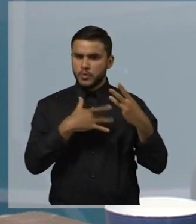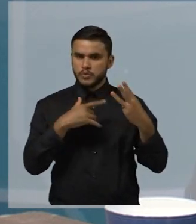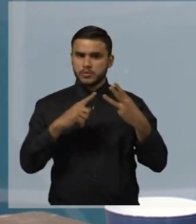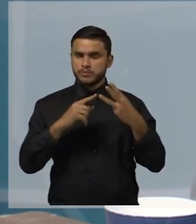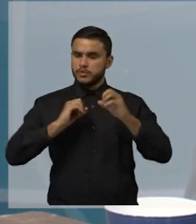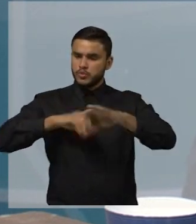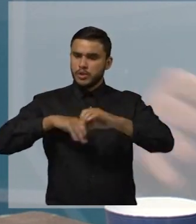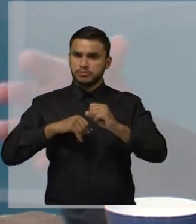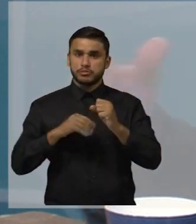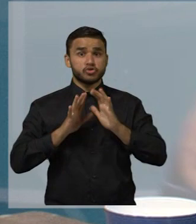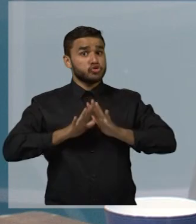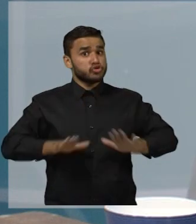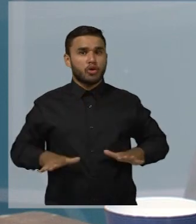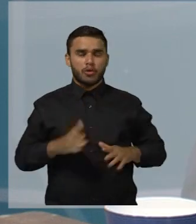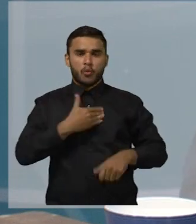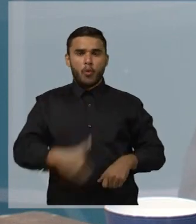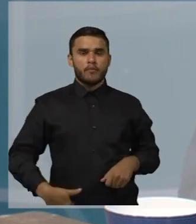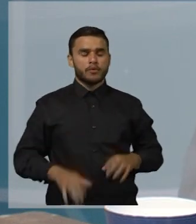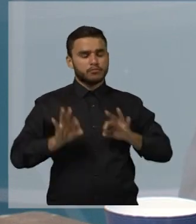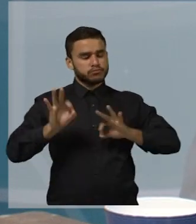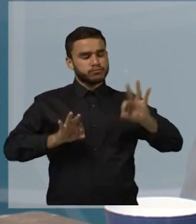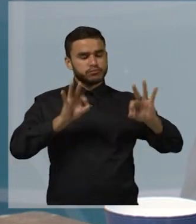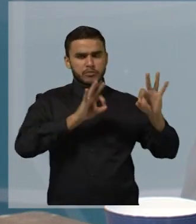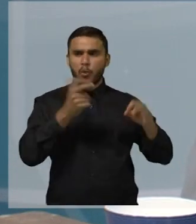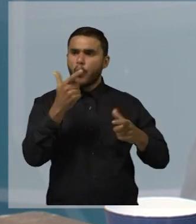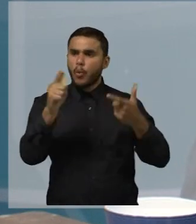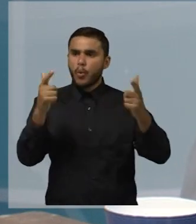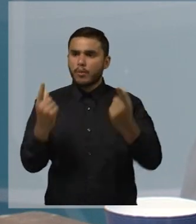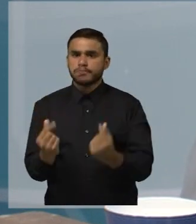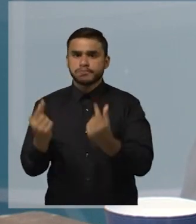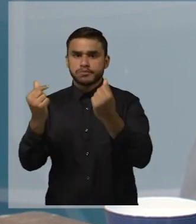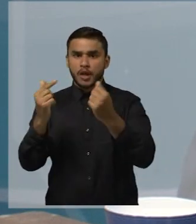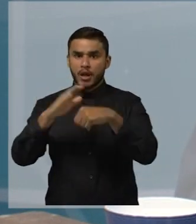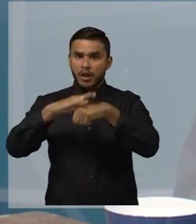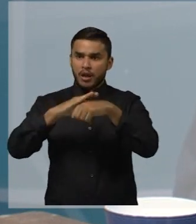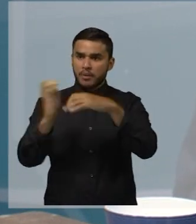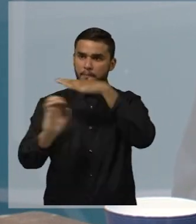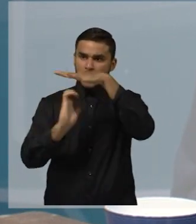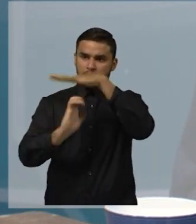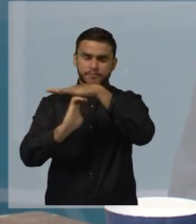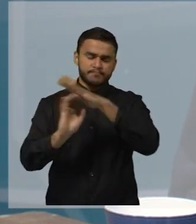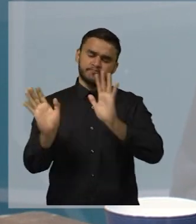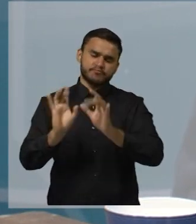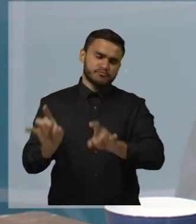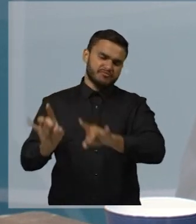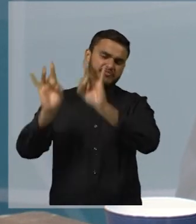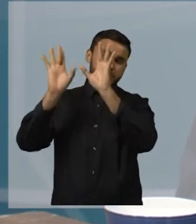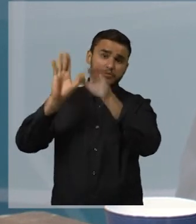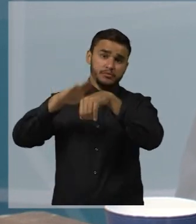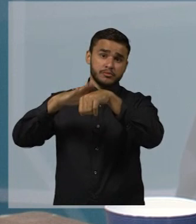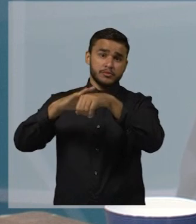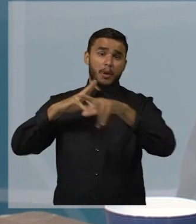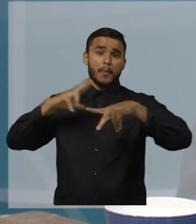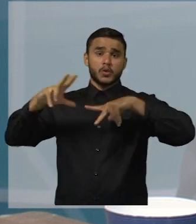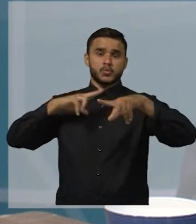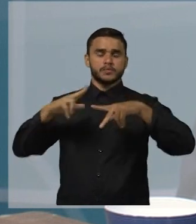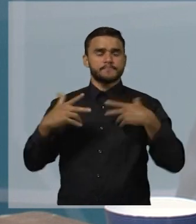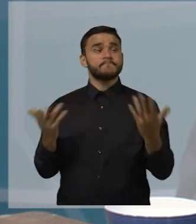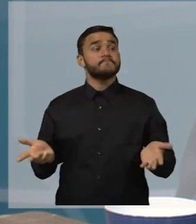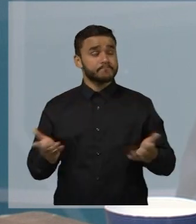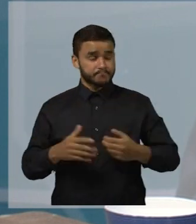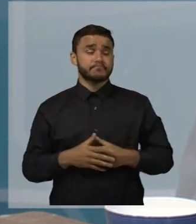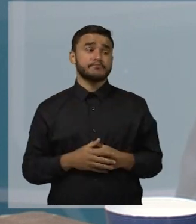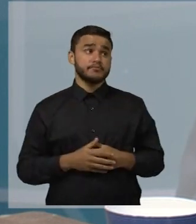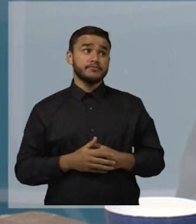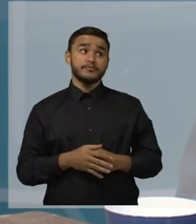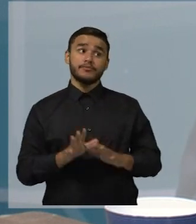defensores, muitos, ele não comporta distorções e desvios muito claros que no Brasil a